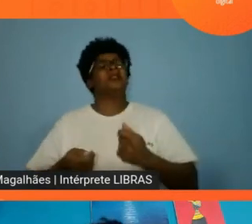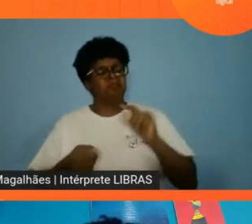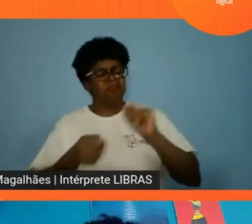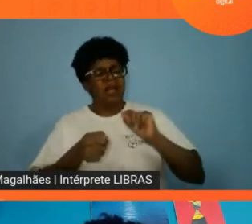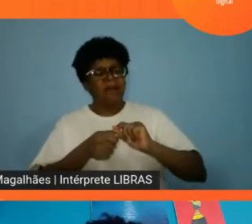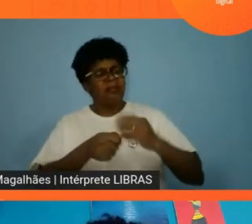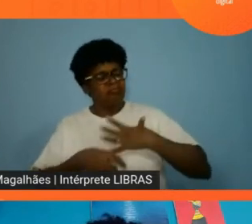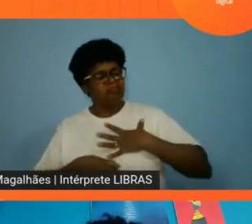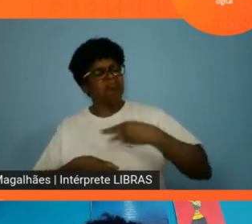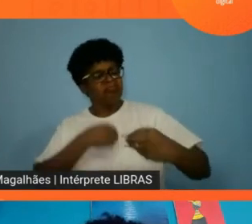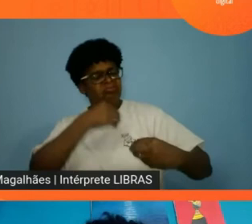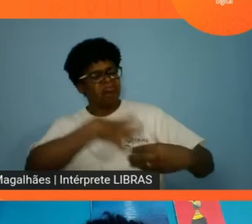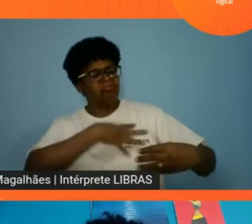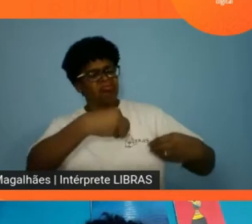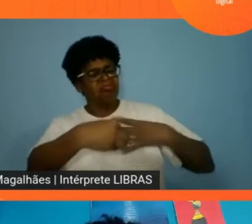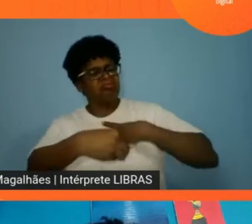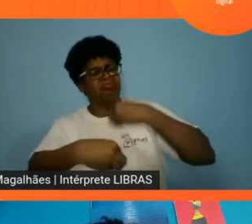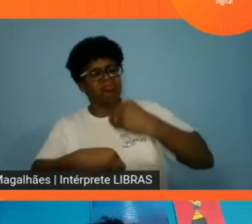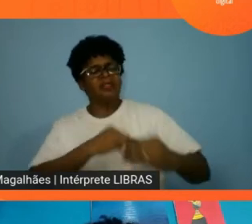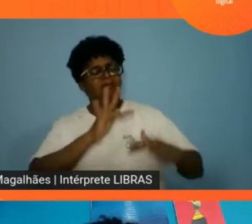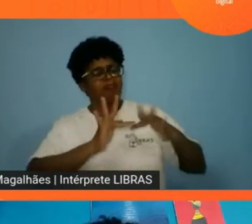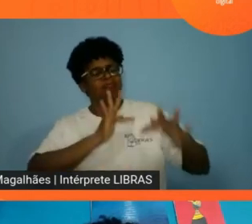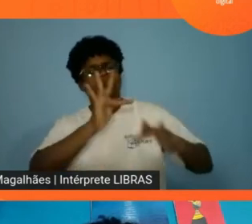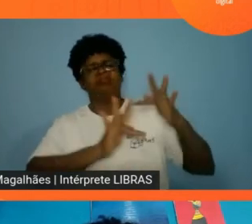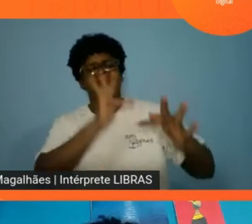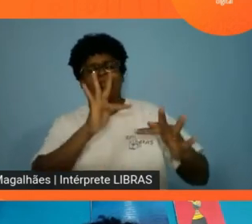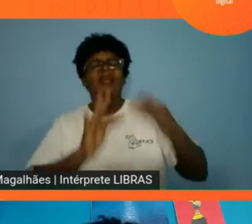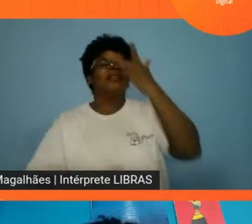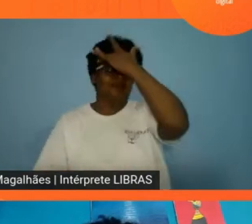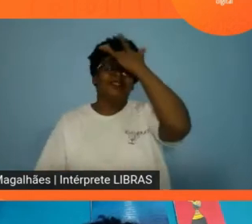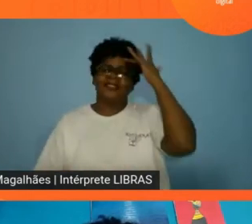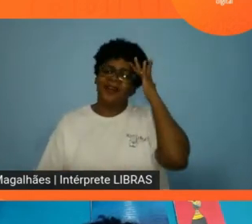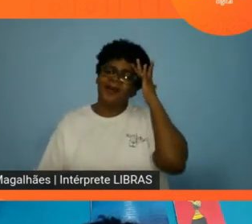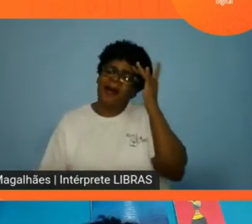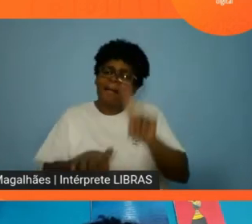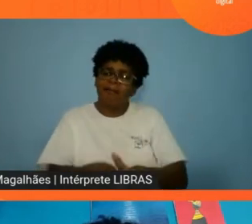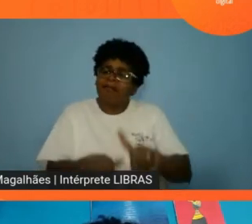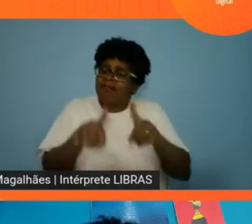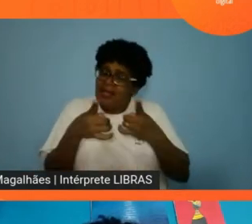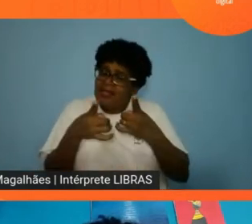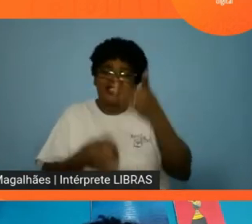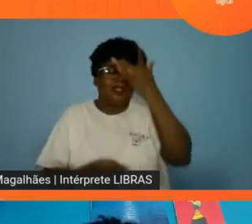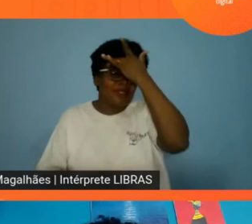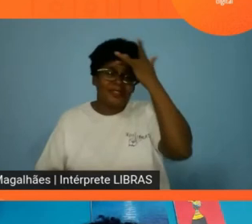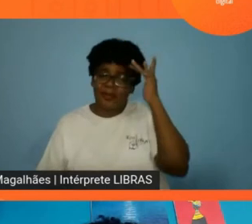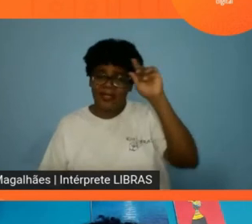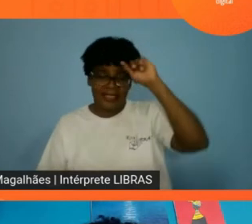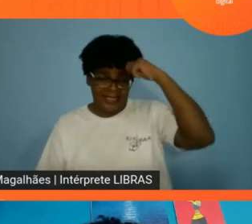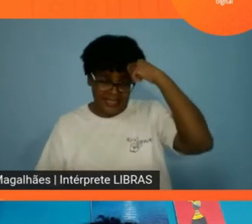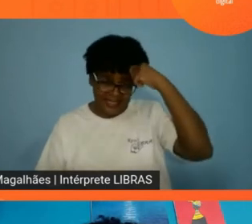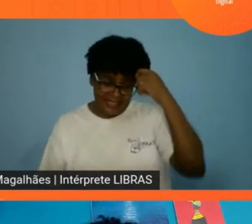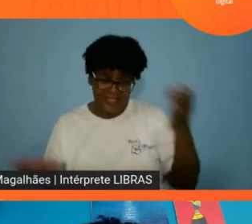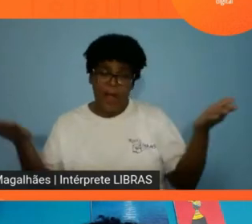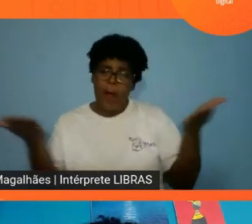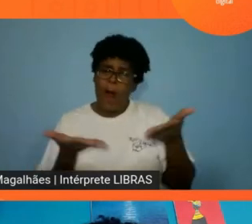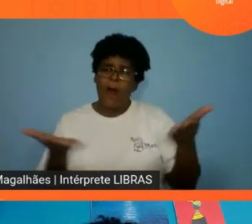não é fácil, né, até porque a maioria das pessoas negras hoje não tem a condição,